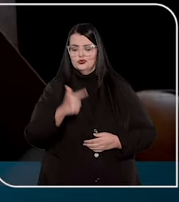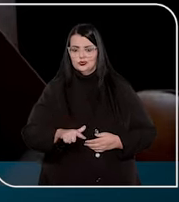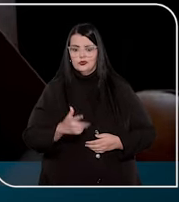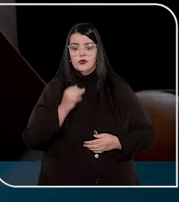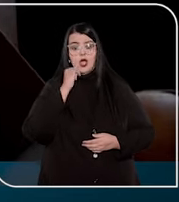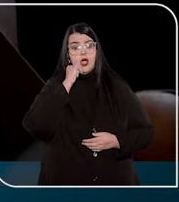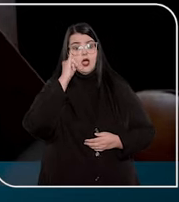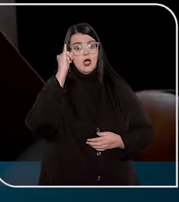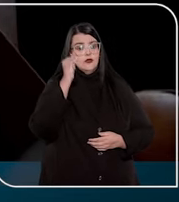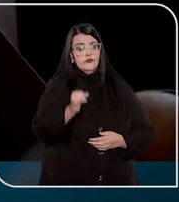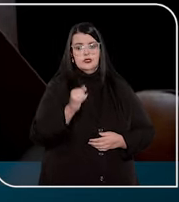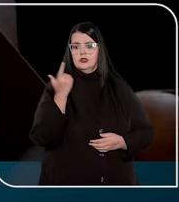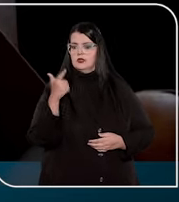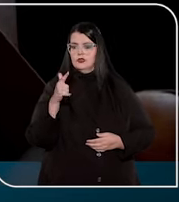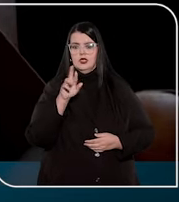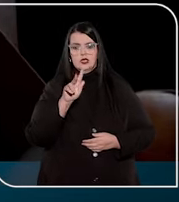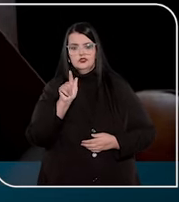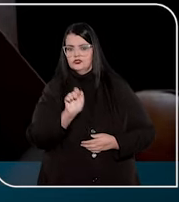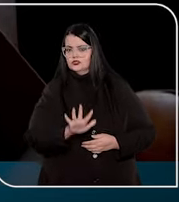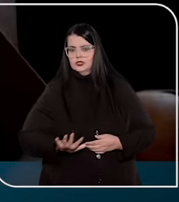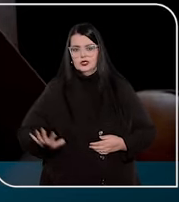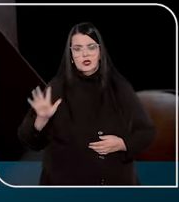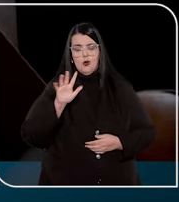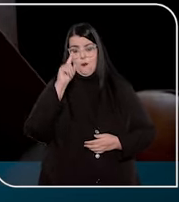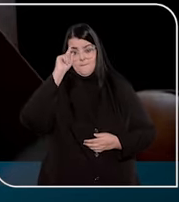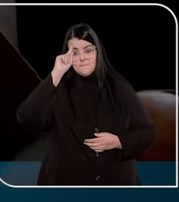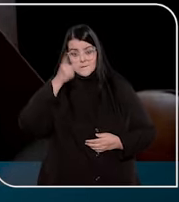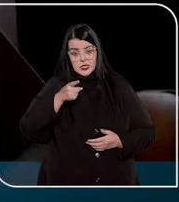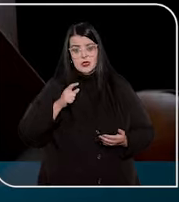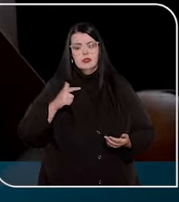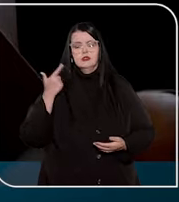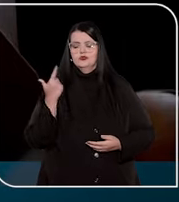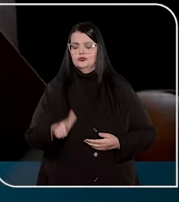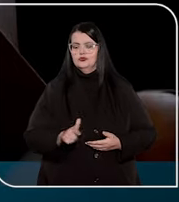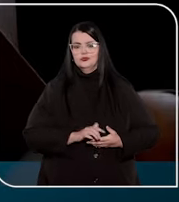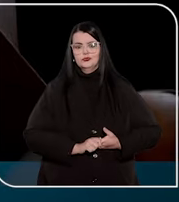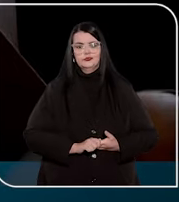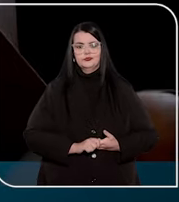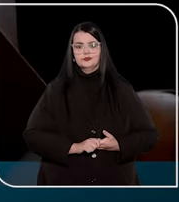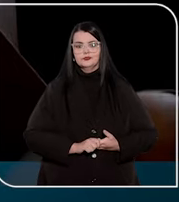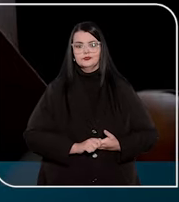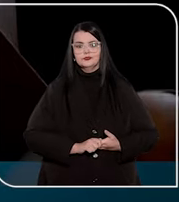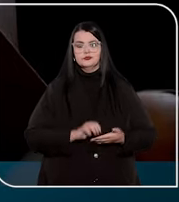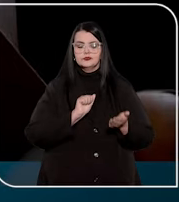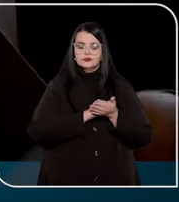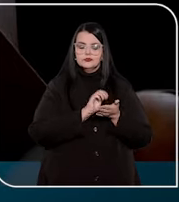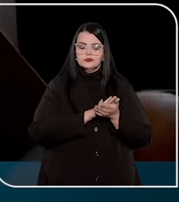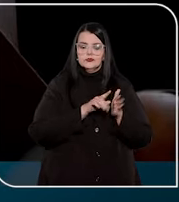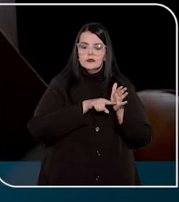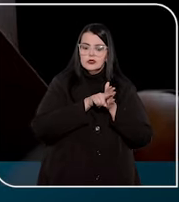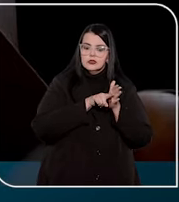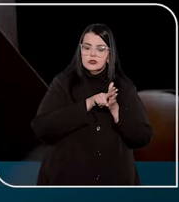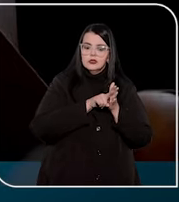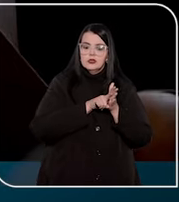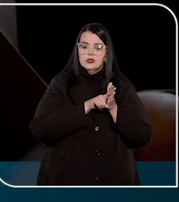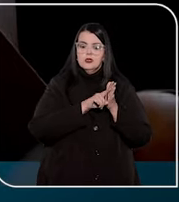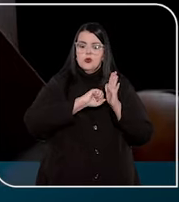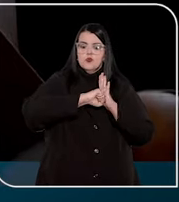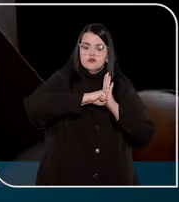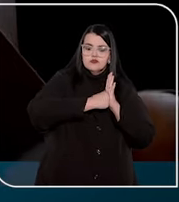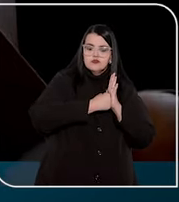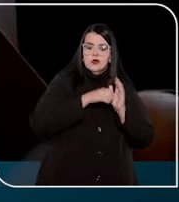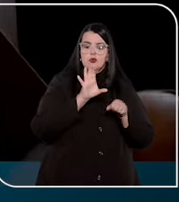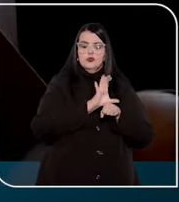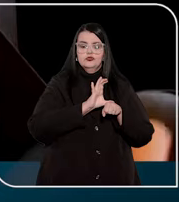te avisando que isso aqui não tem repercussão geral e não adianta mandar de novo. Isso não inaugura a análise de uma violação